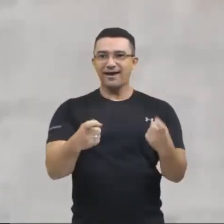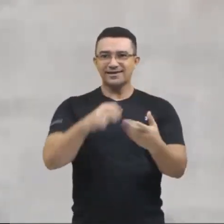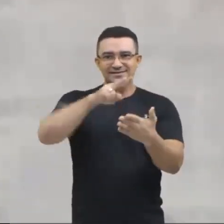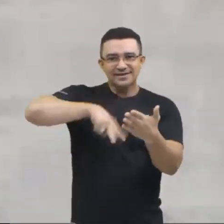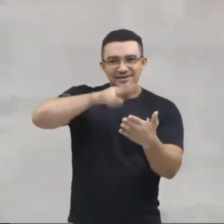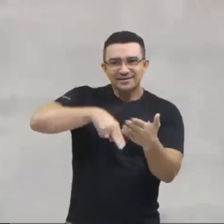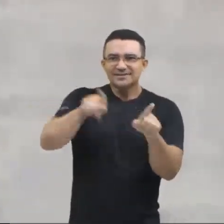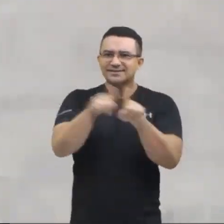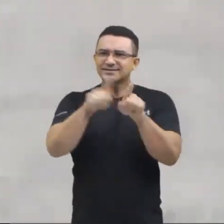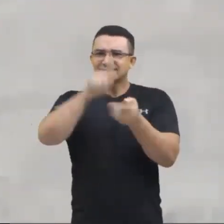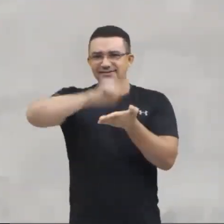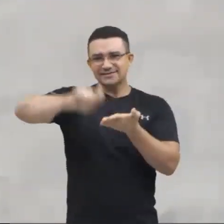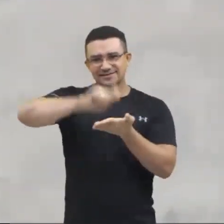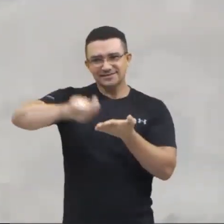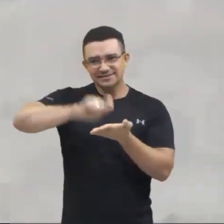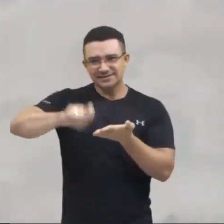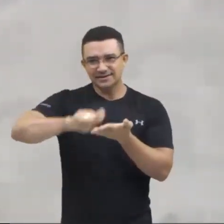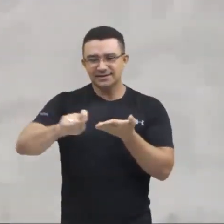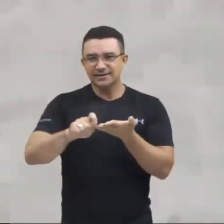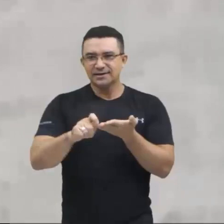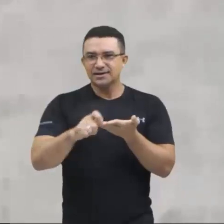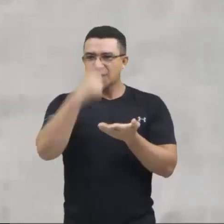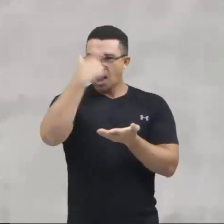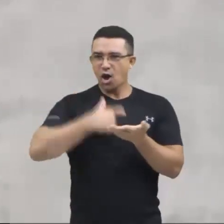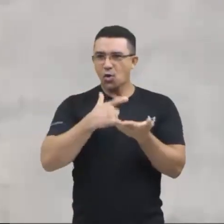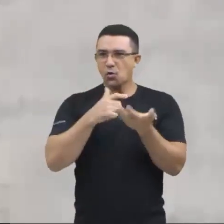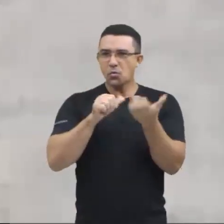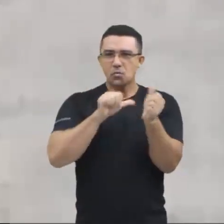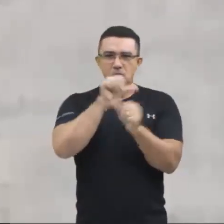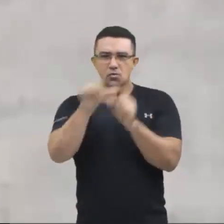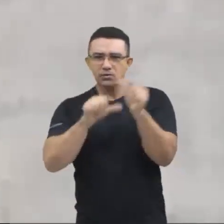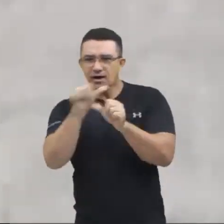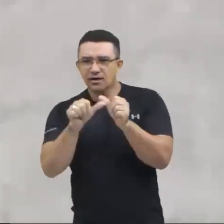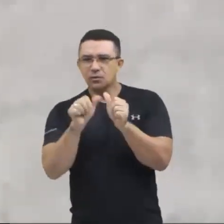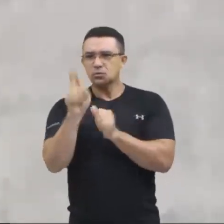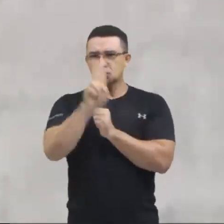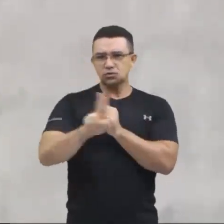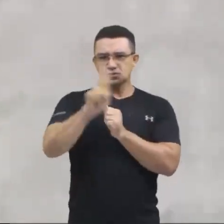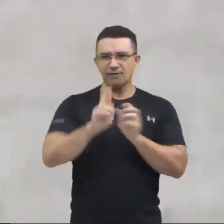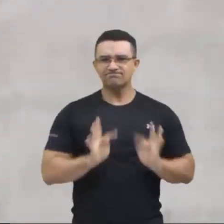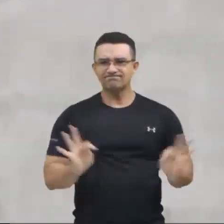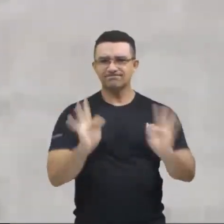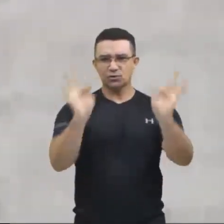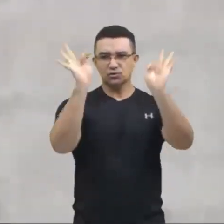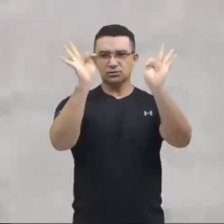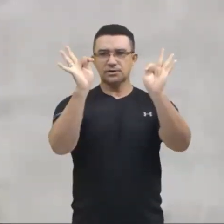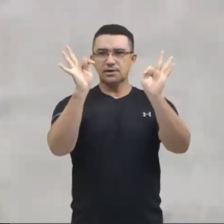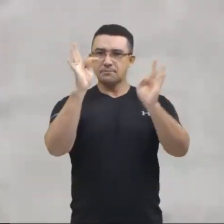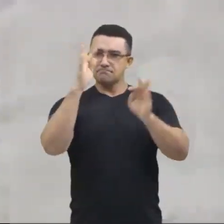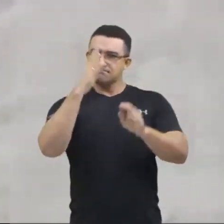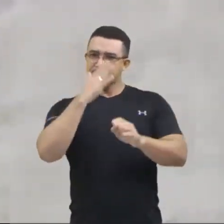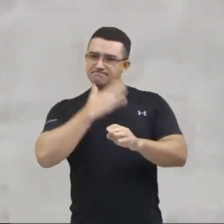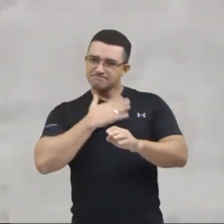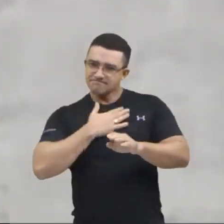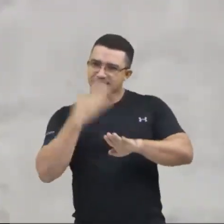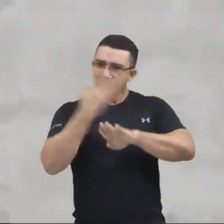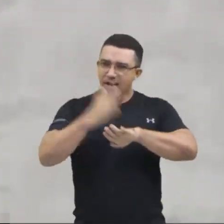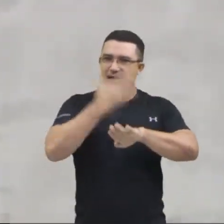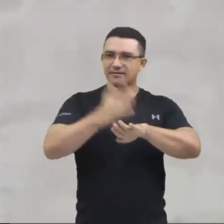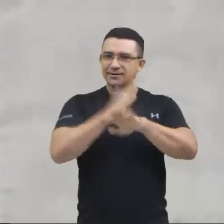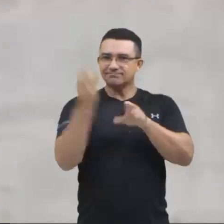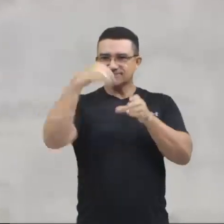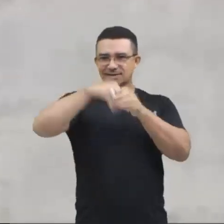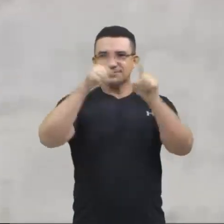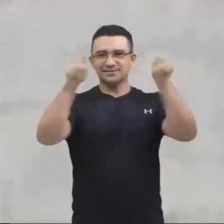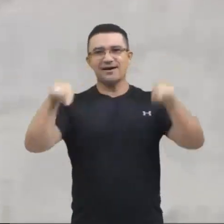pela escrita. Eu resolvi transformar e utilizar as tecnologias na minha prática pedagógica em sala de aula.